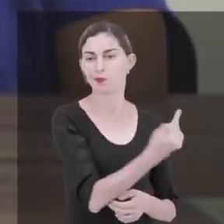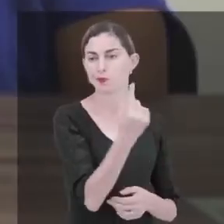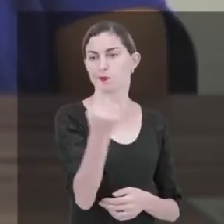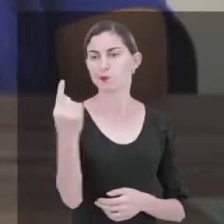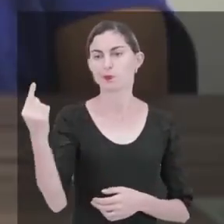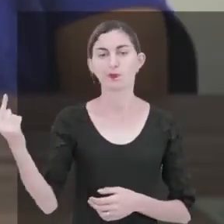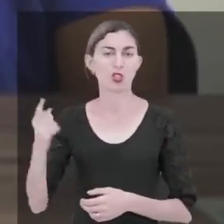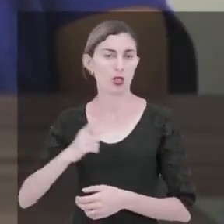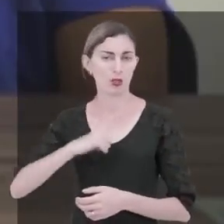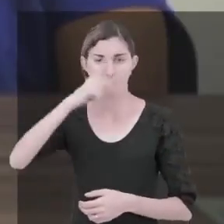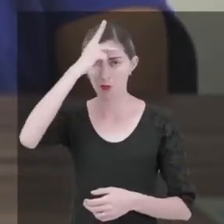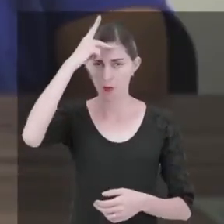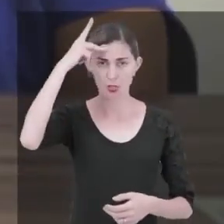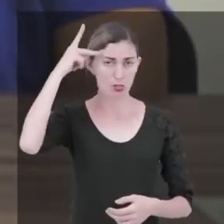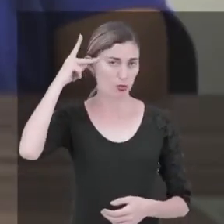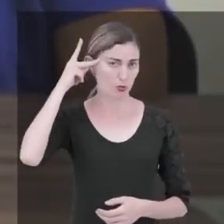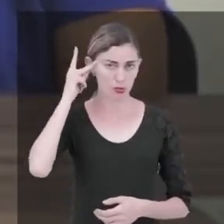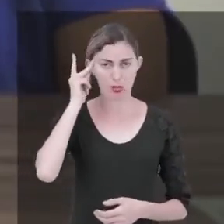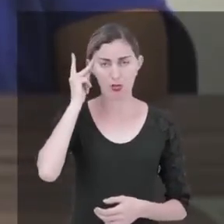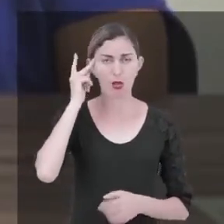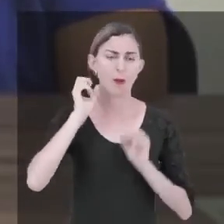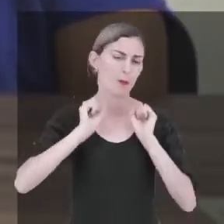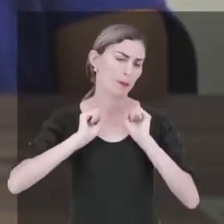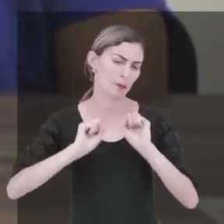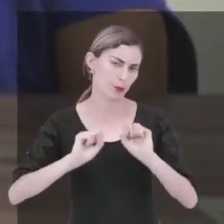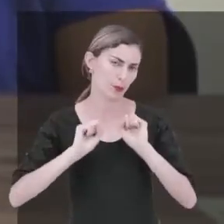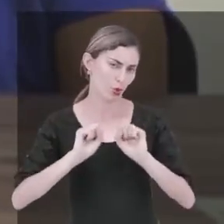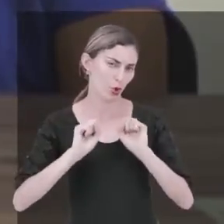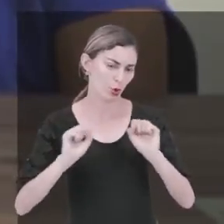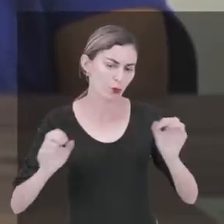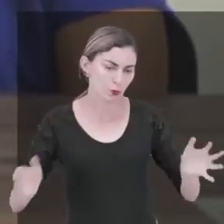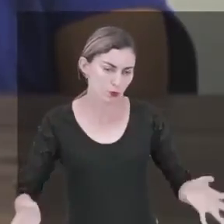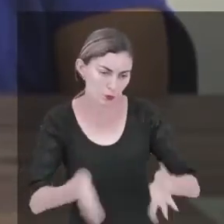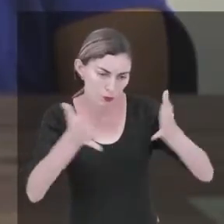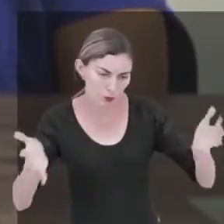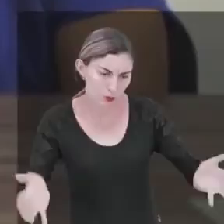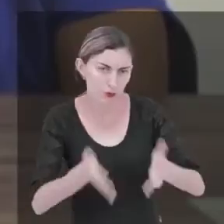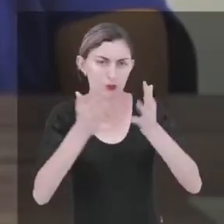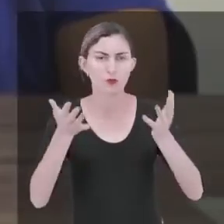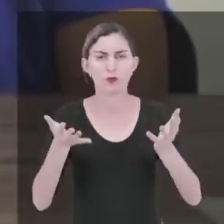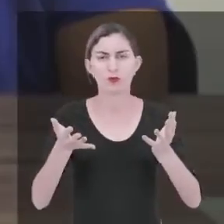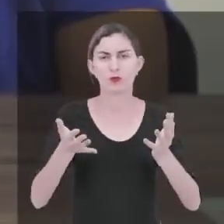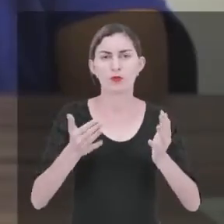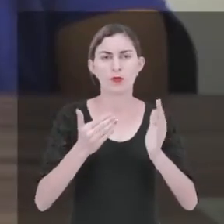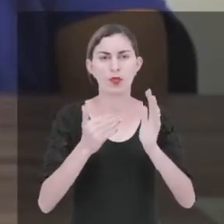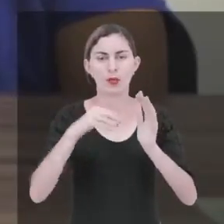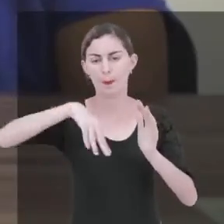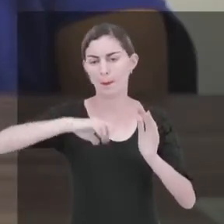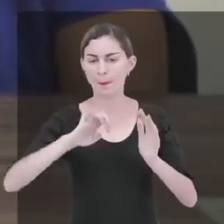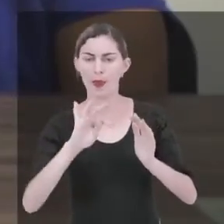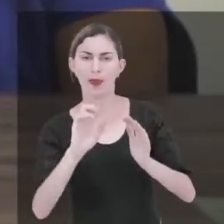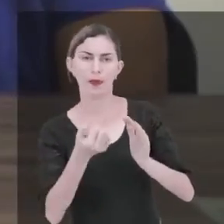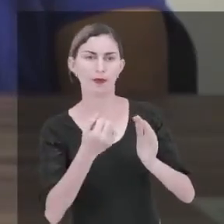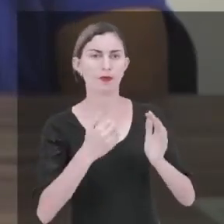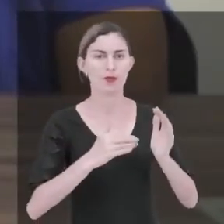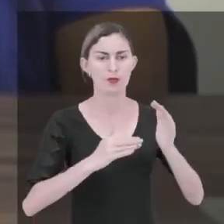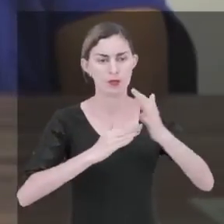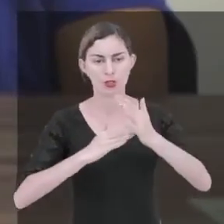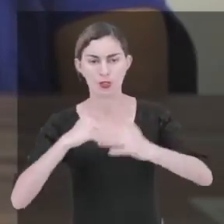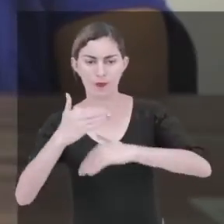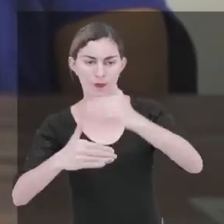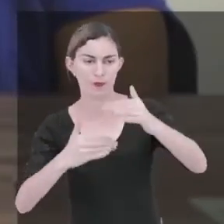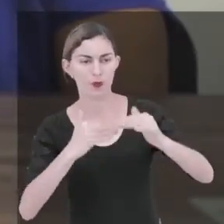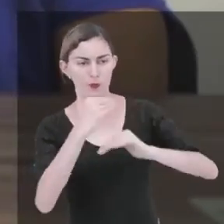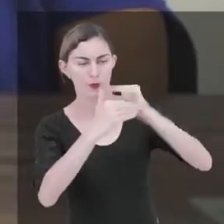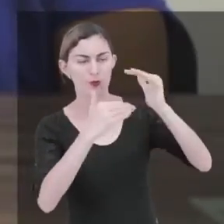um. Existem pessoas que possam ser motivadas por metas, por